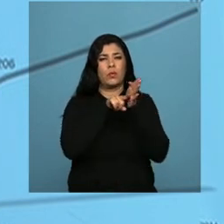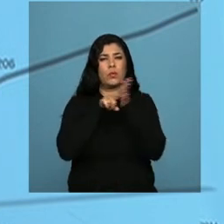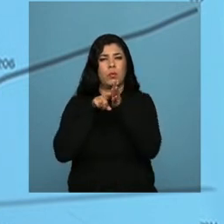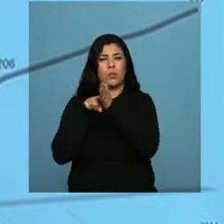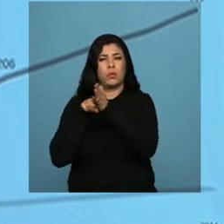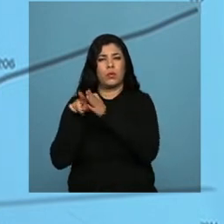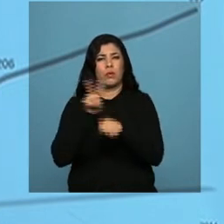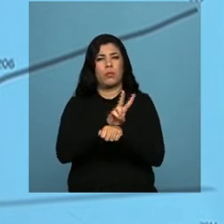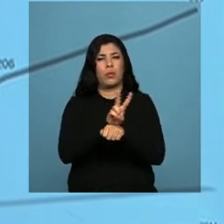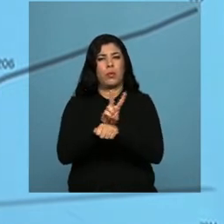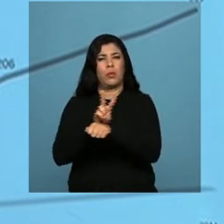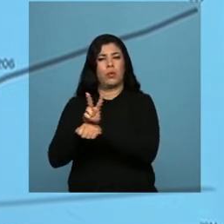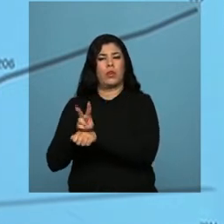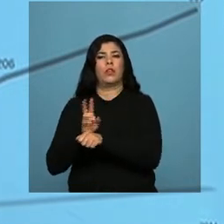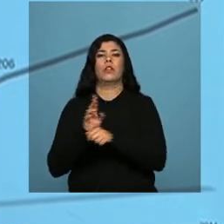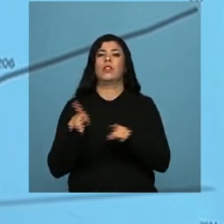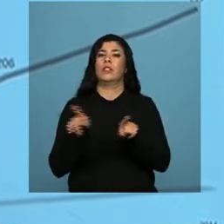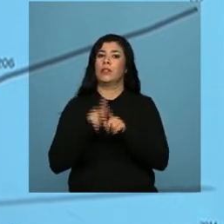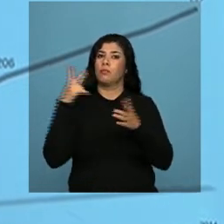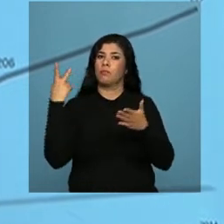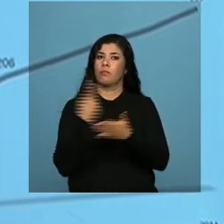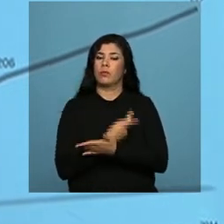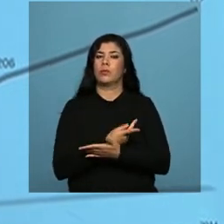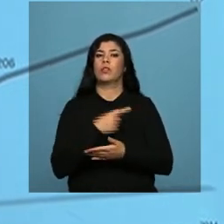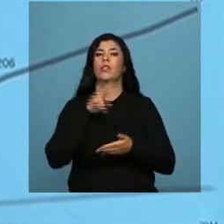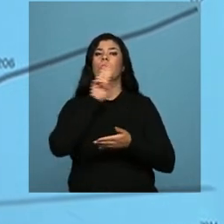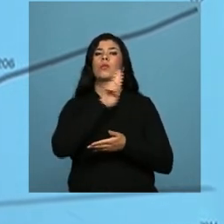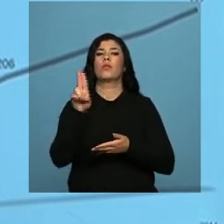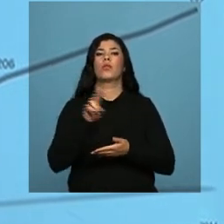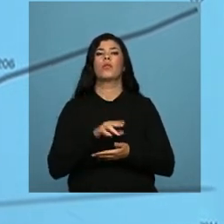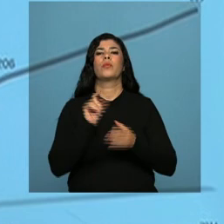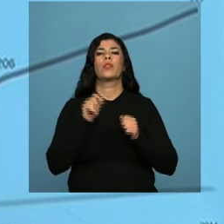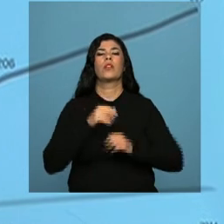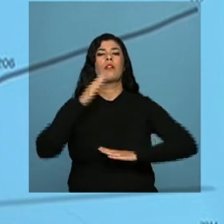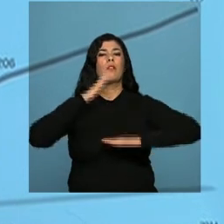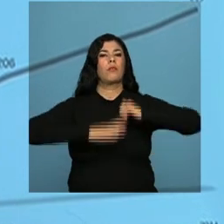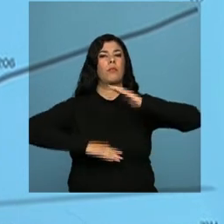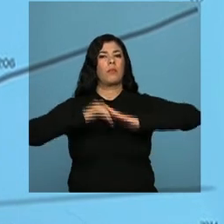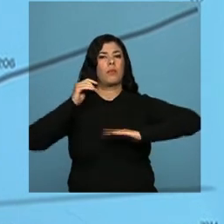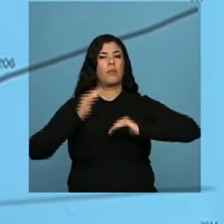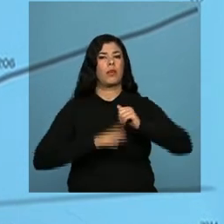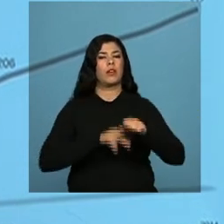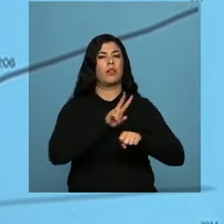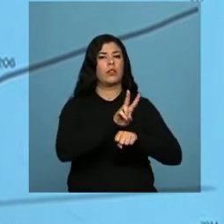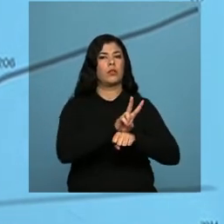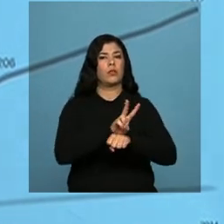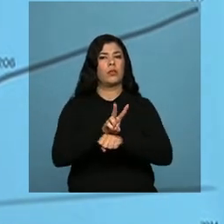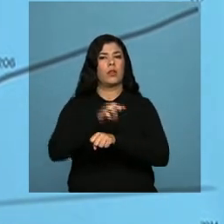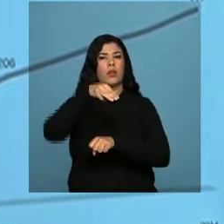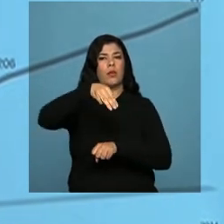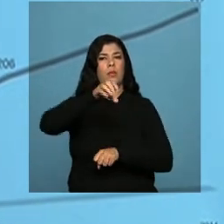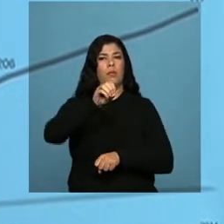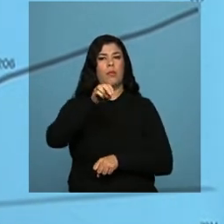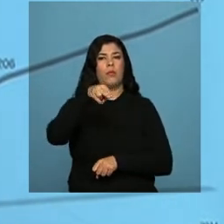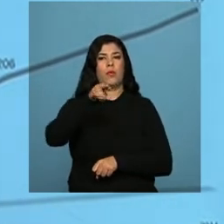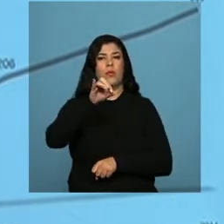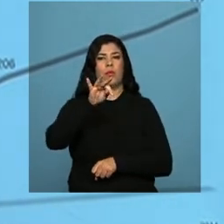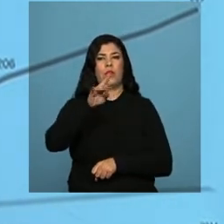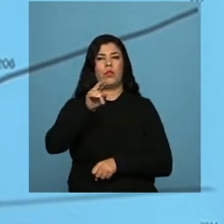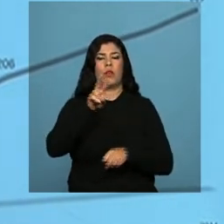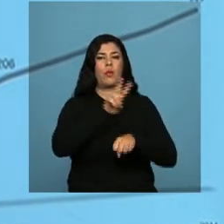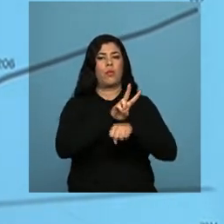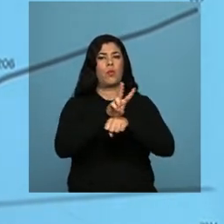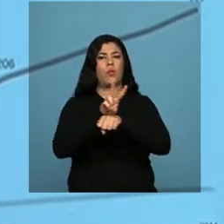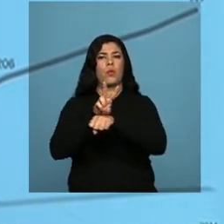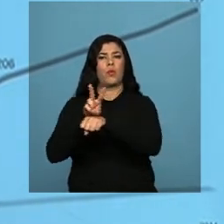estouradas averiguações lei as ações de monitoramento diante das fontes que eu